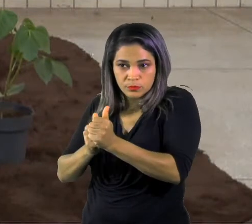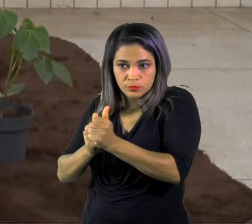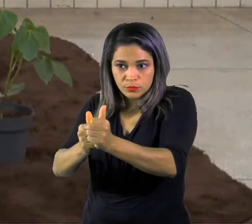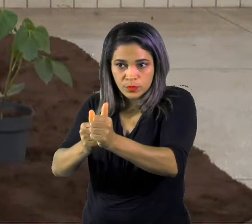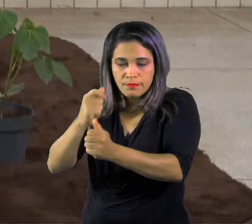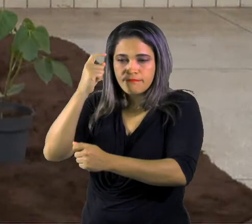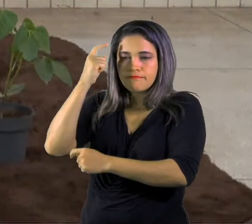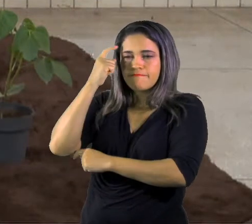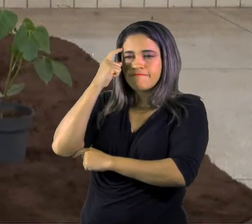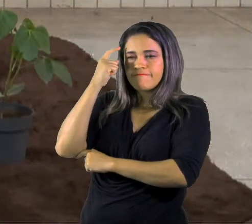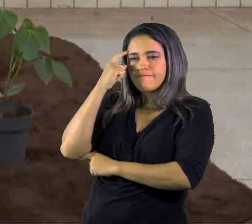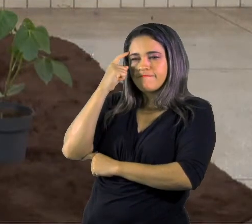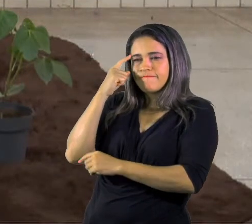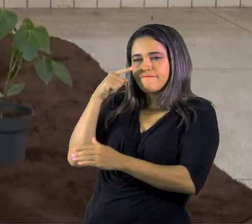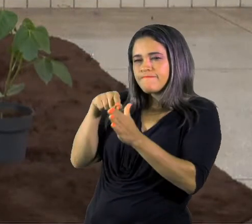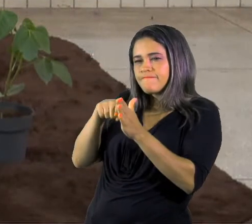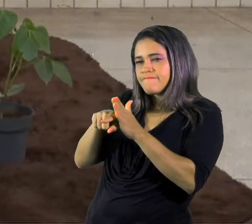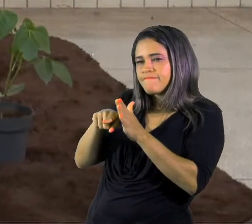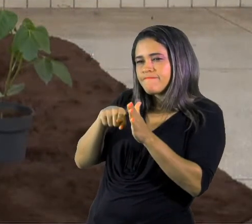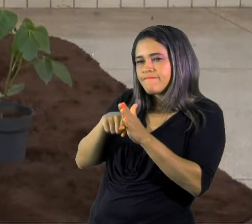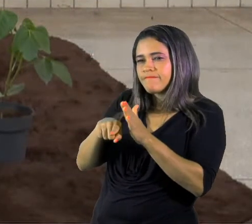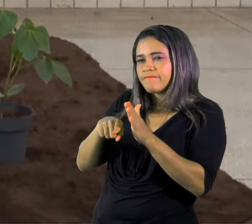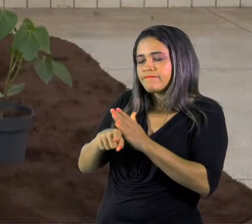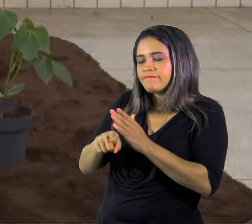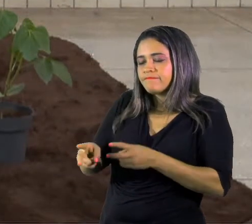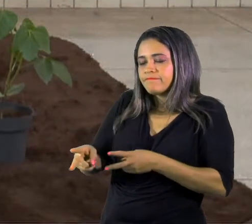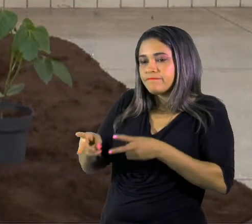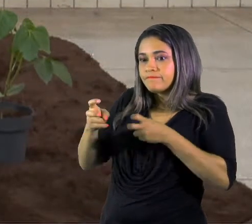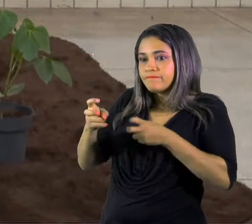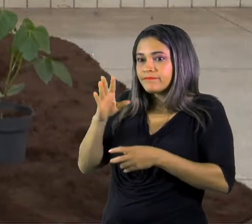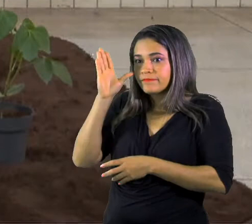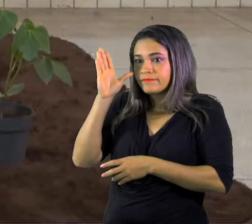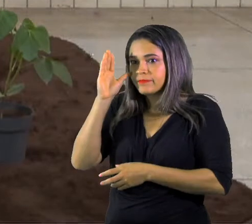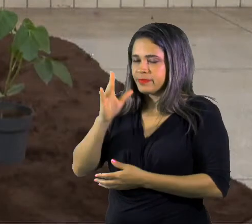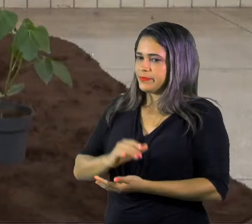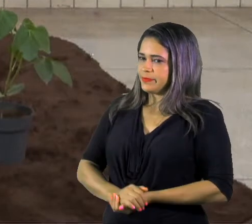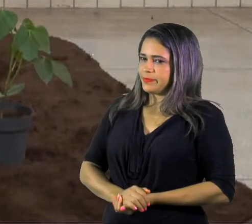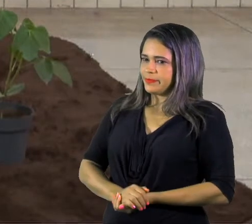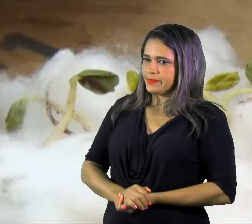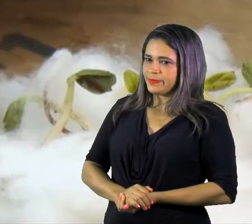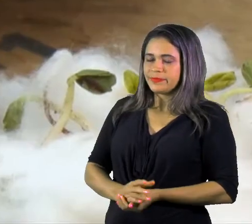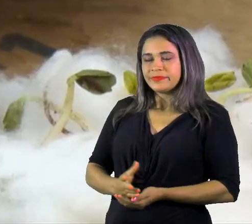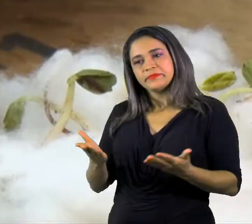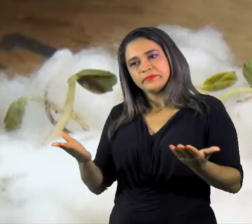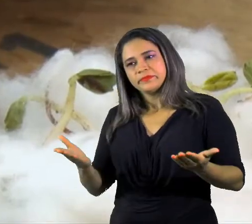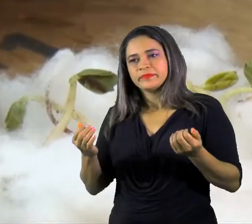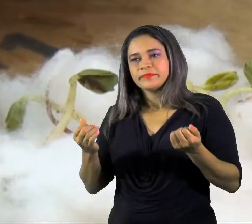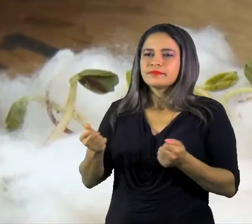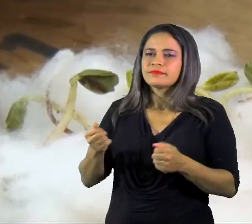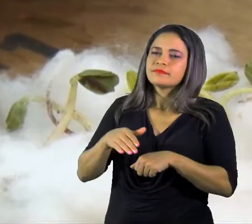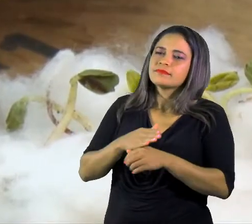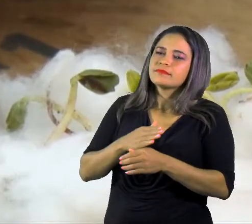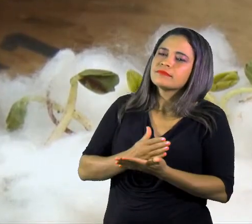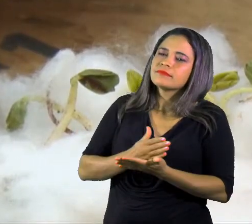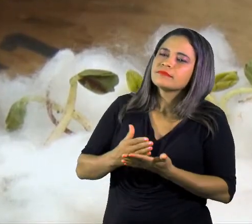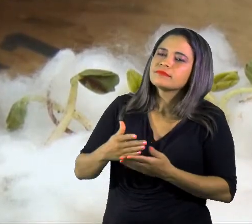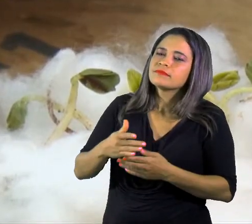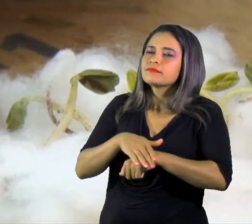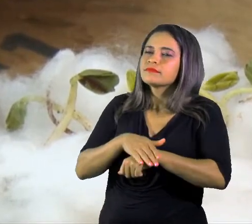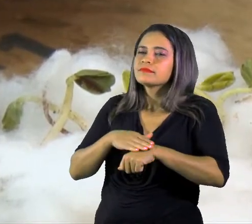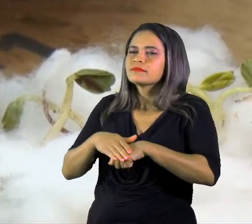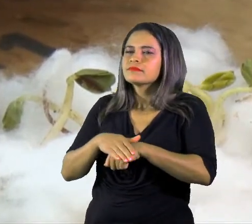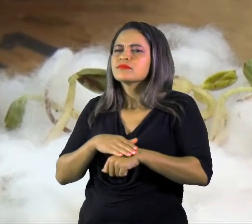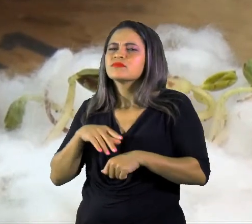pense em algumas questões que despertem essa curiosidade. Então a gente pode começar a conversar com a criança sobre o que